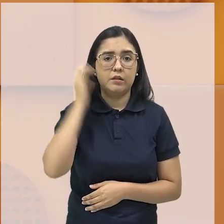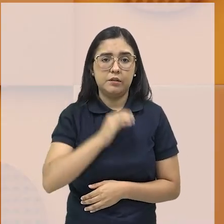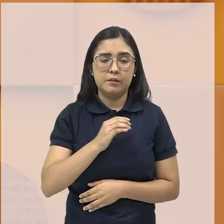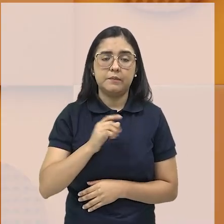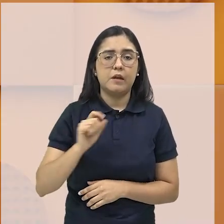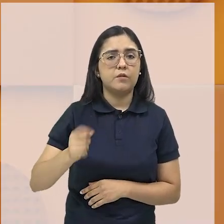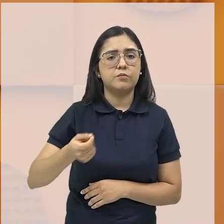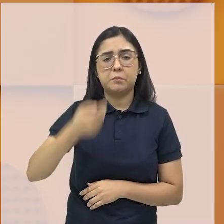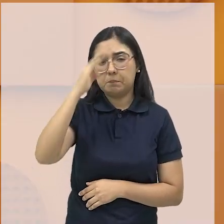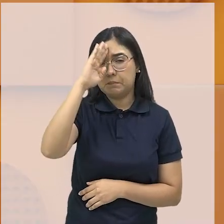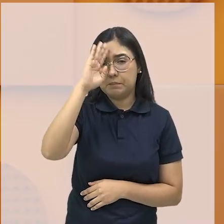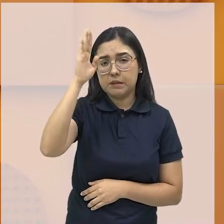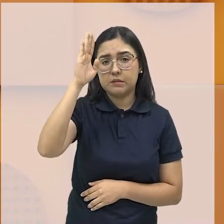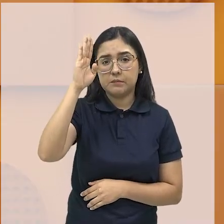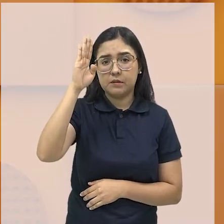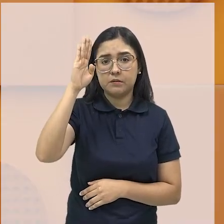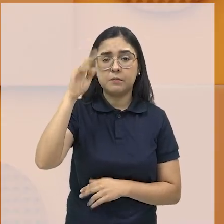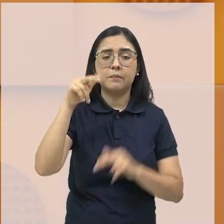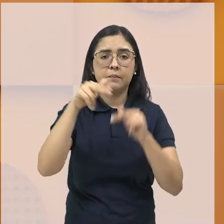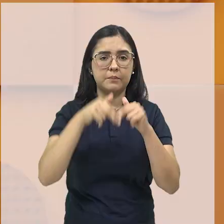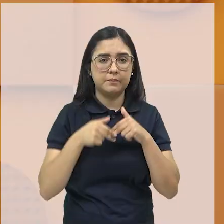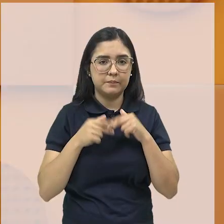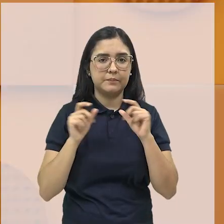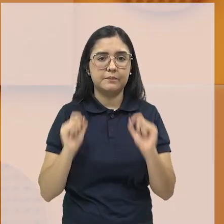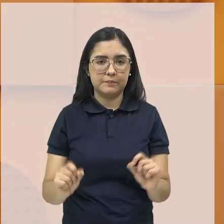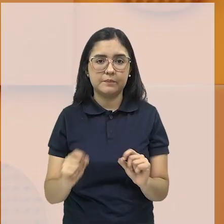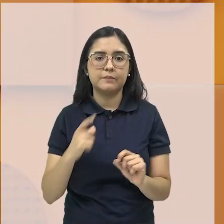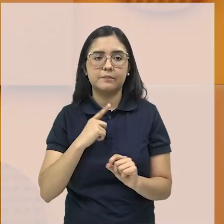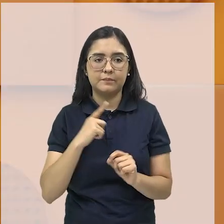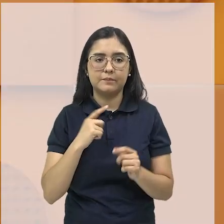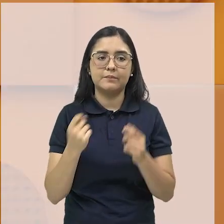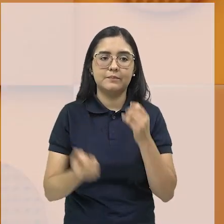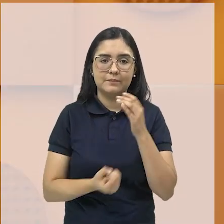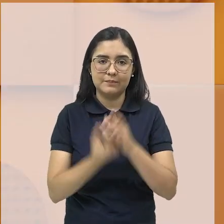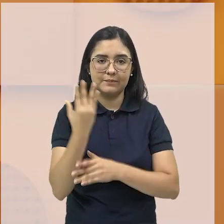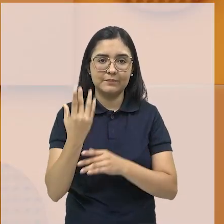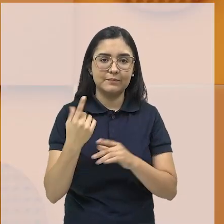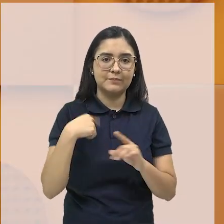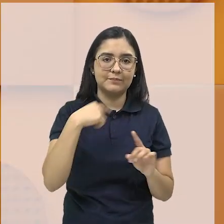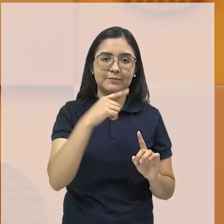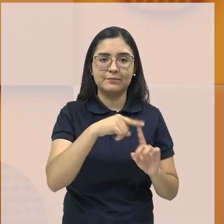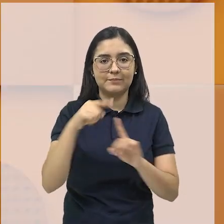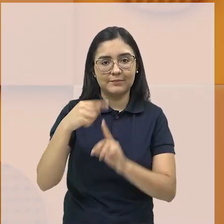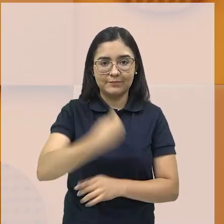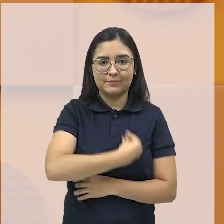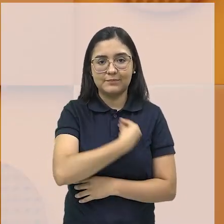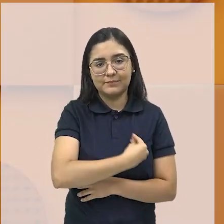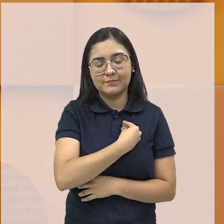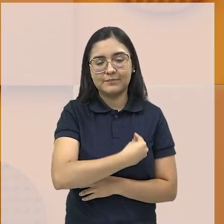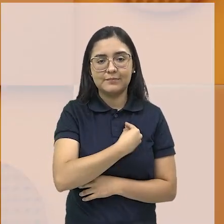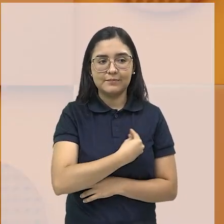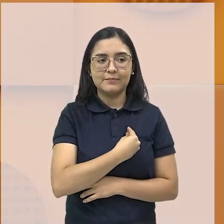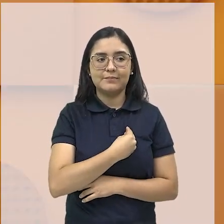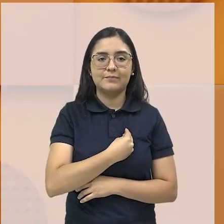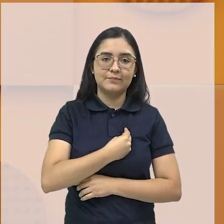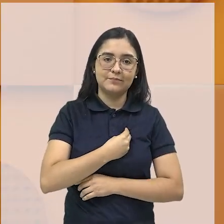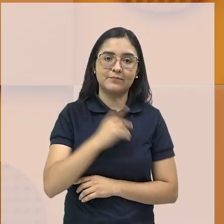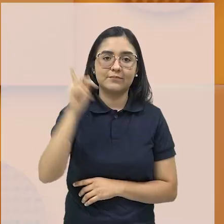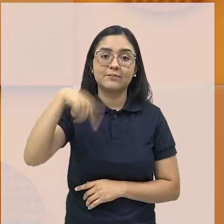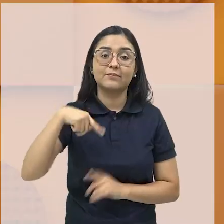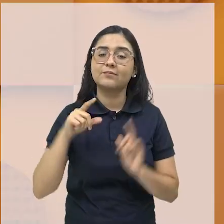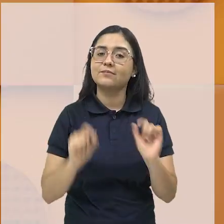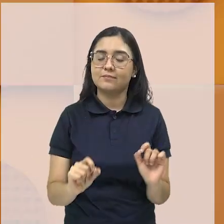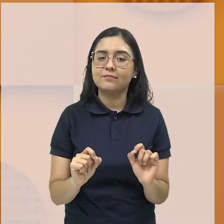considerado um dos principais por conta da sua obra A Origem das Espécies, ela vem, né, como uma forma que